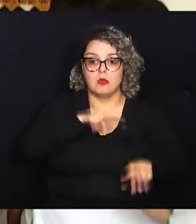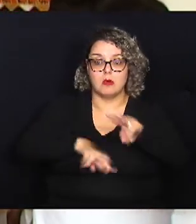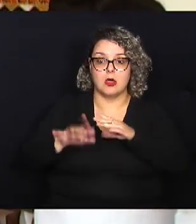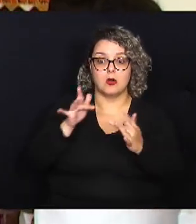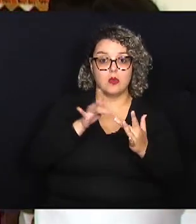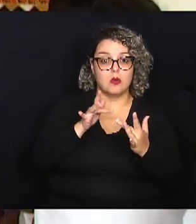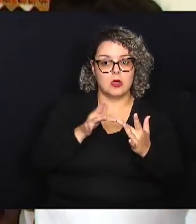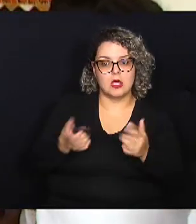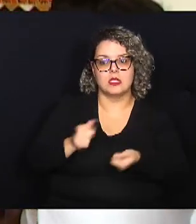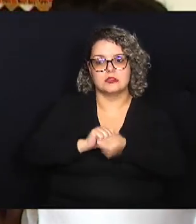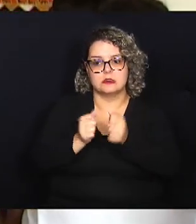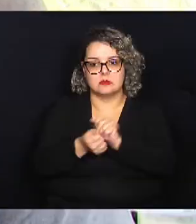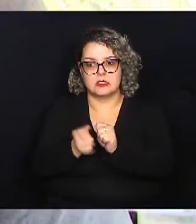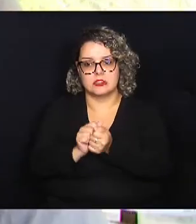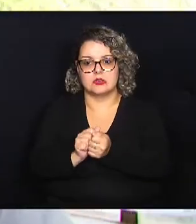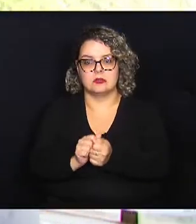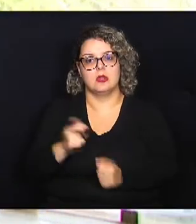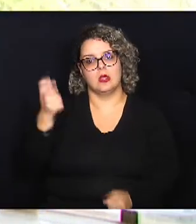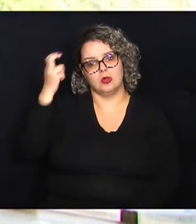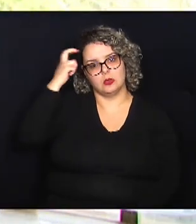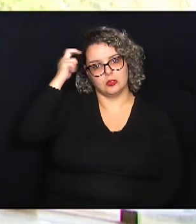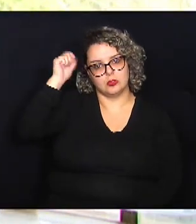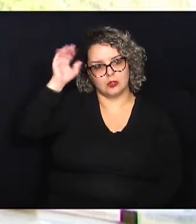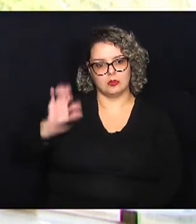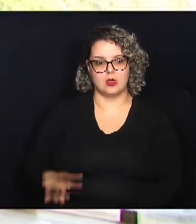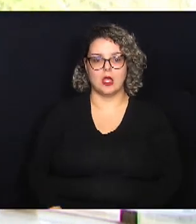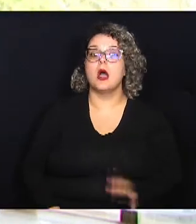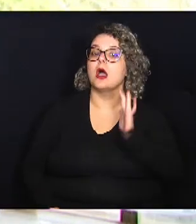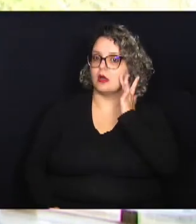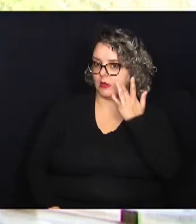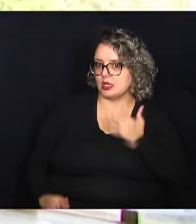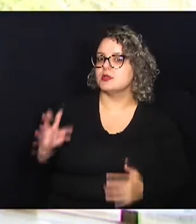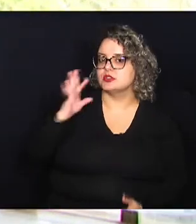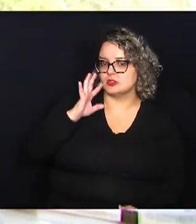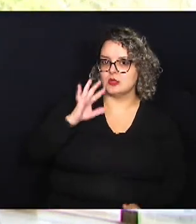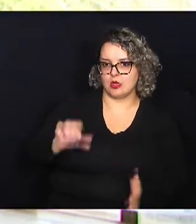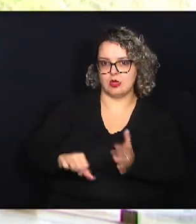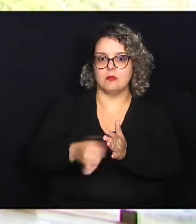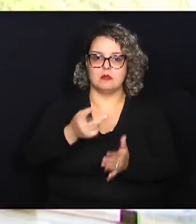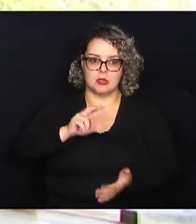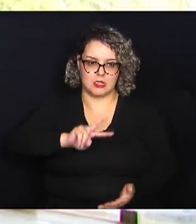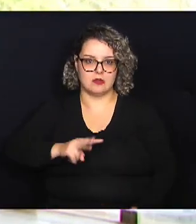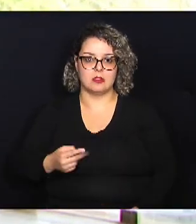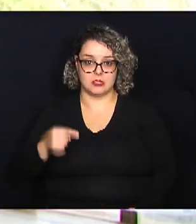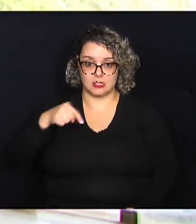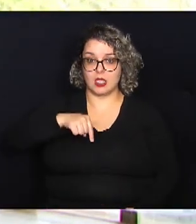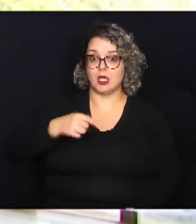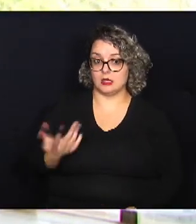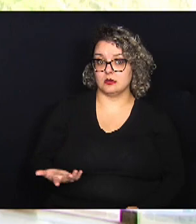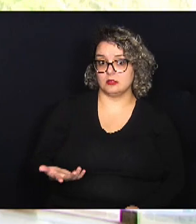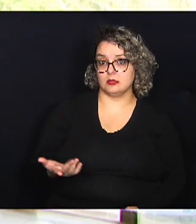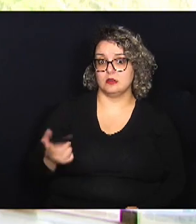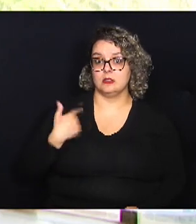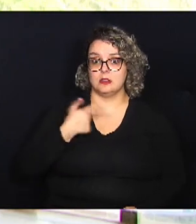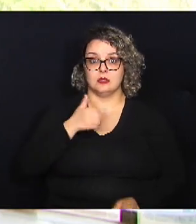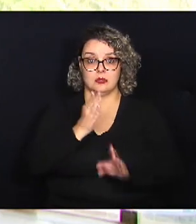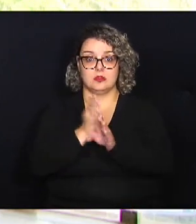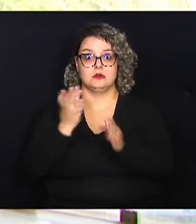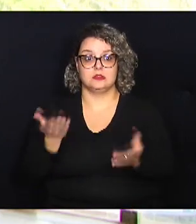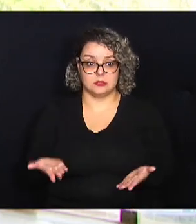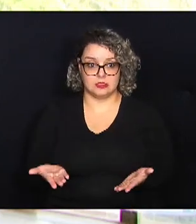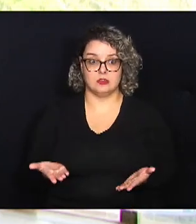esse contato que a gente tem com a cultura africana. Eu acho muito legal, porque é a primeira vez que eu vim aqui, né? E a gente acaba descobrindo